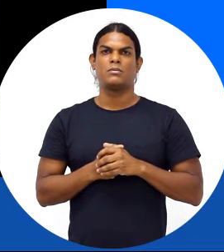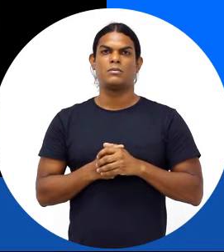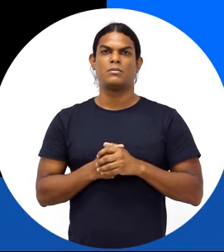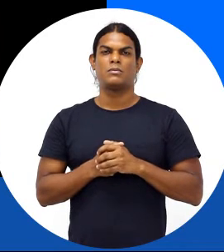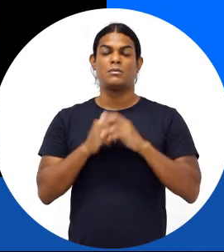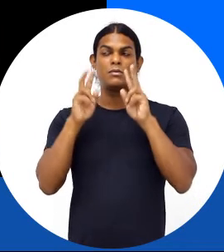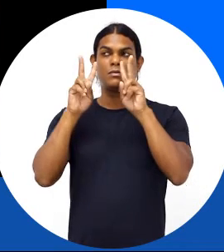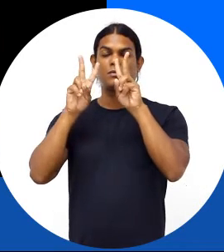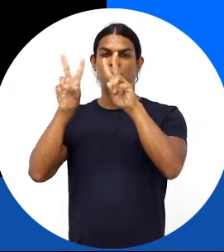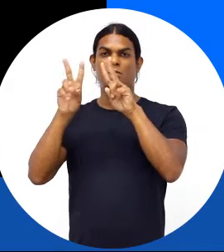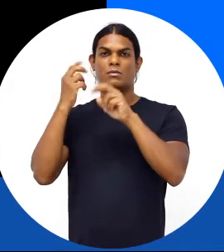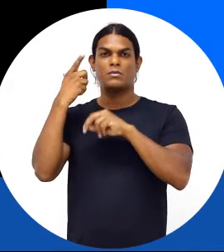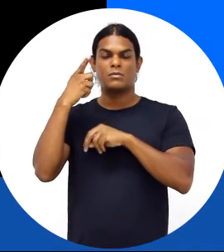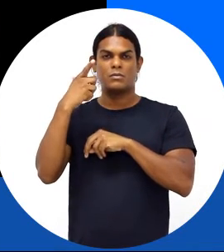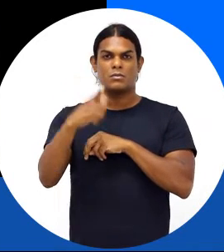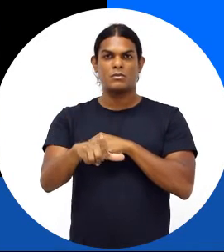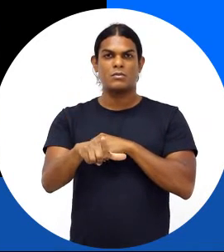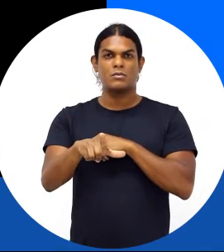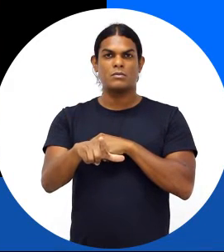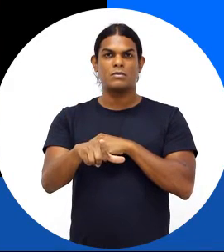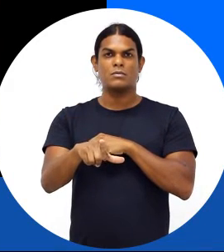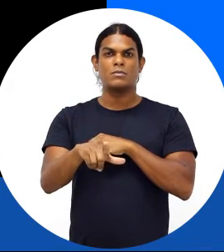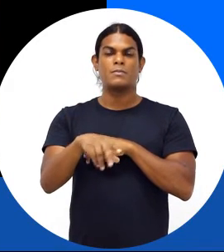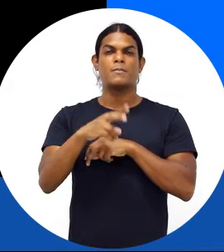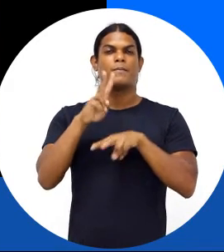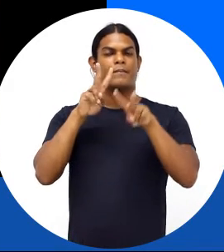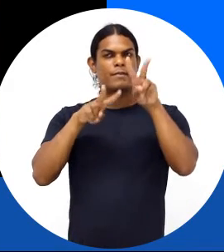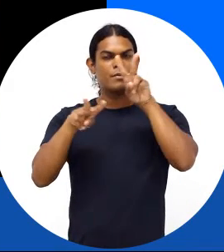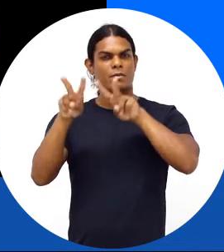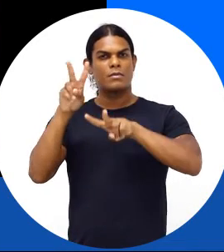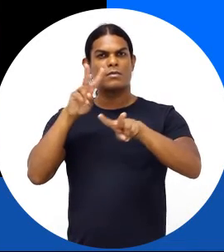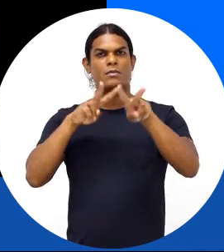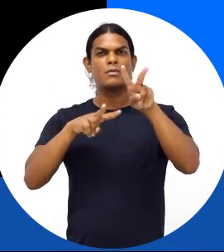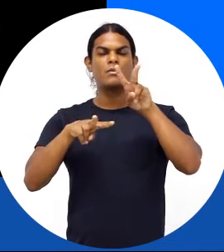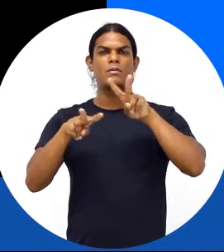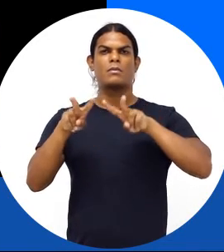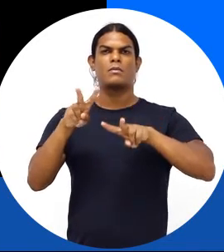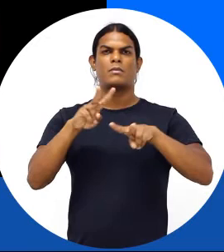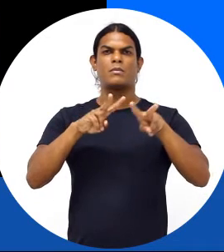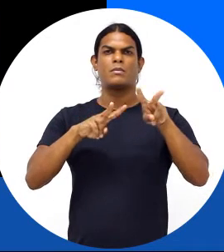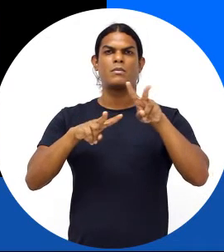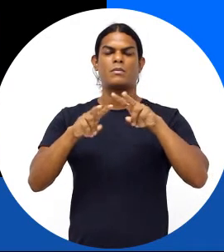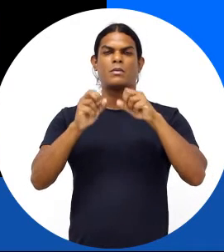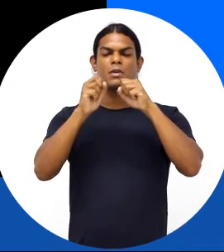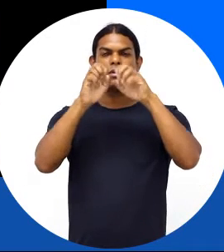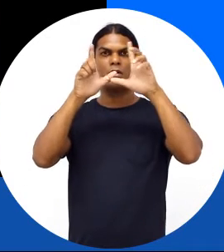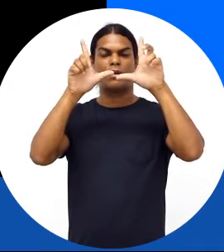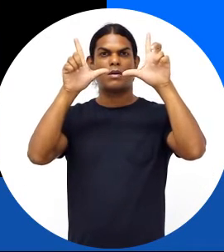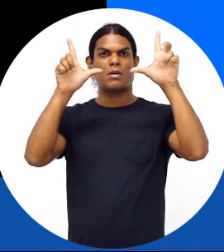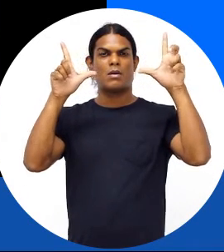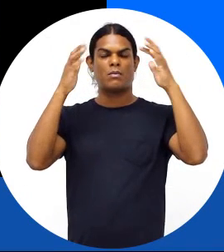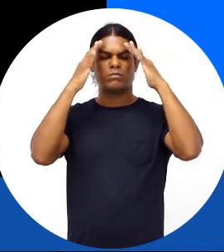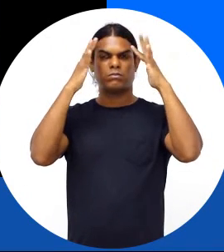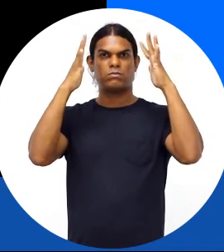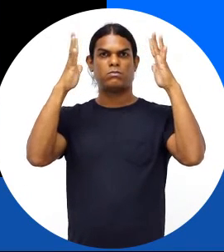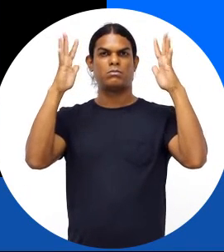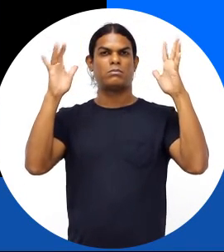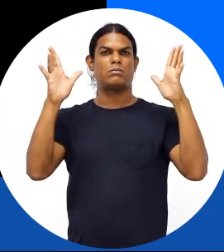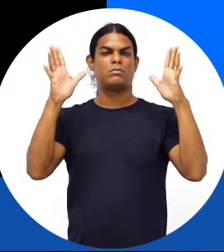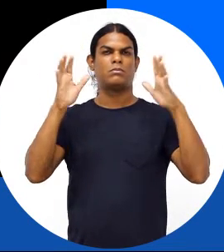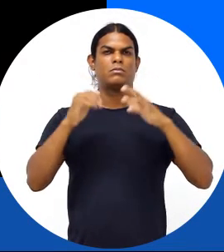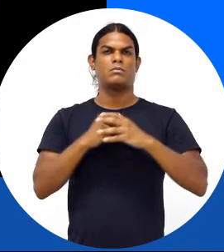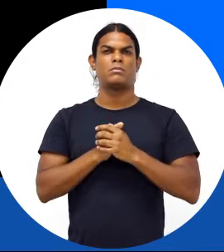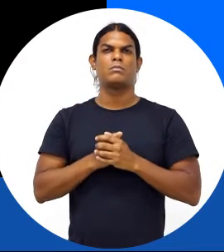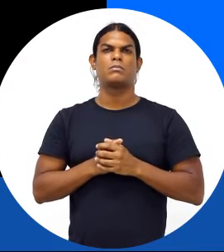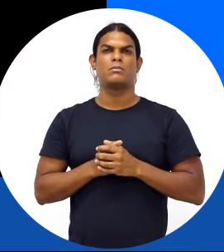Vamos olhar novamente. Olhem além da pintura. Vamos tentar abrir nossas mentes para uma nova concepção.